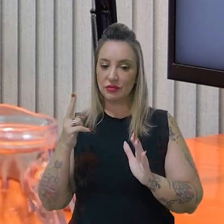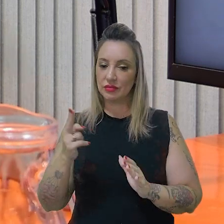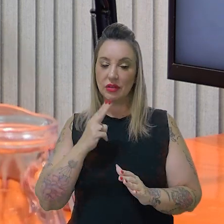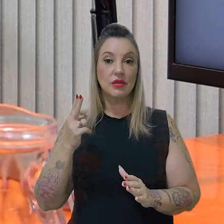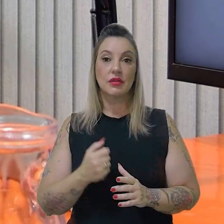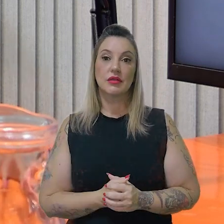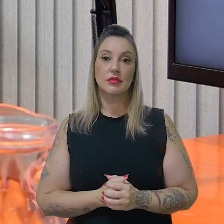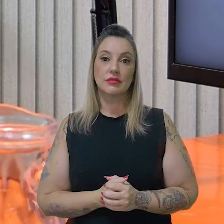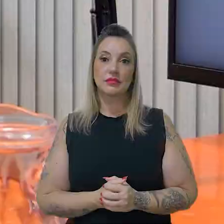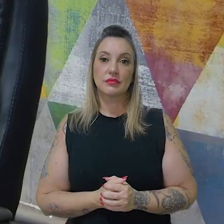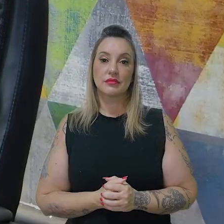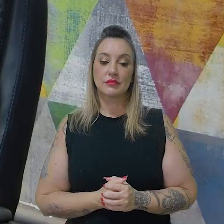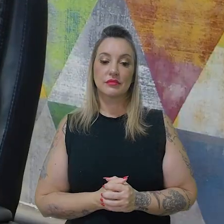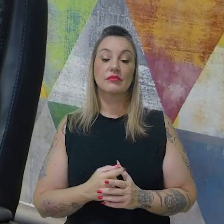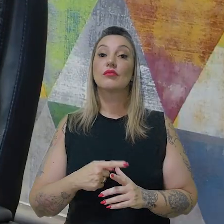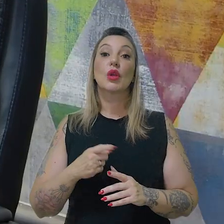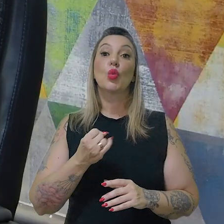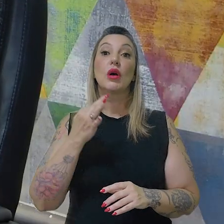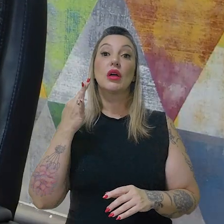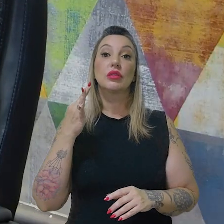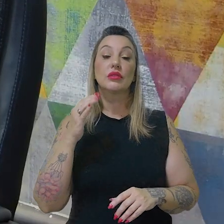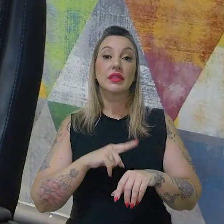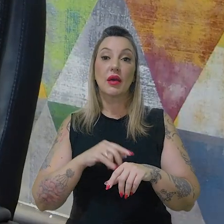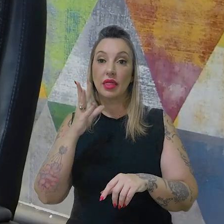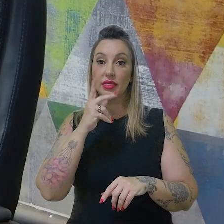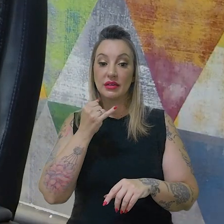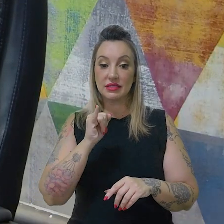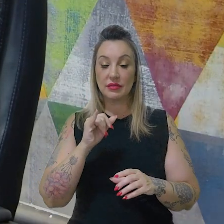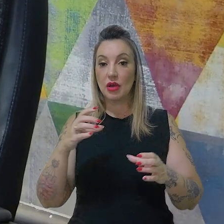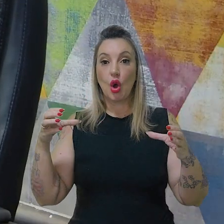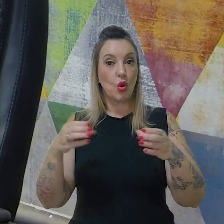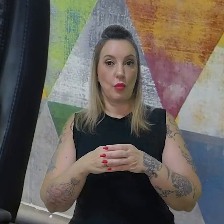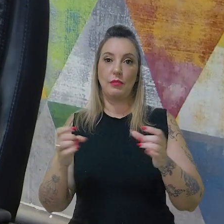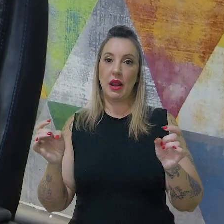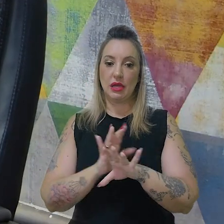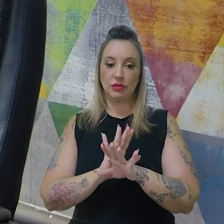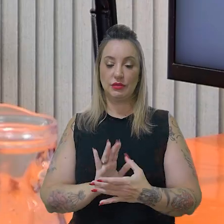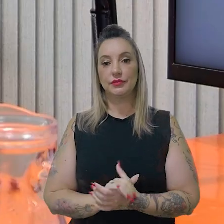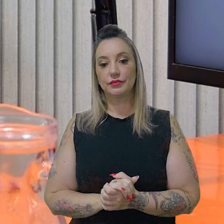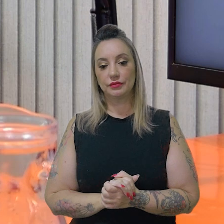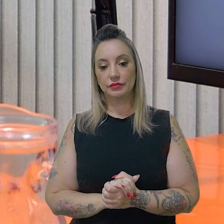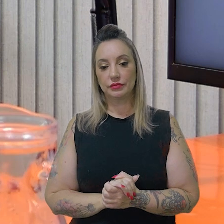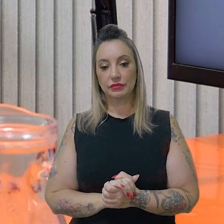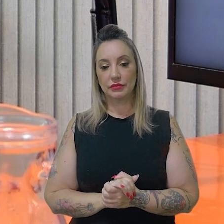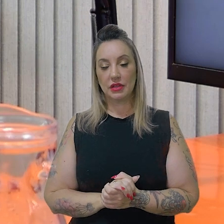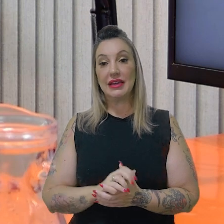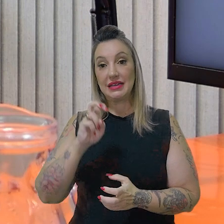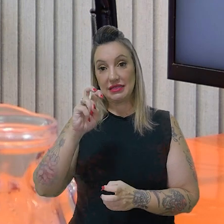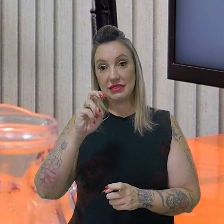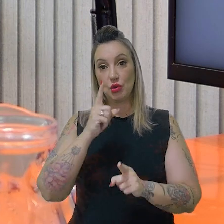porque é isso quanto tempo demora assim se a pessoa fechar o pacote completo por exemplo mínimo de cinco